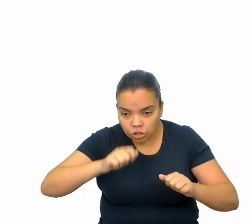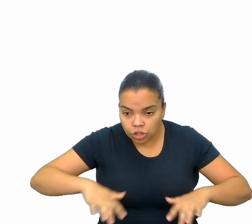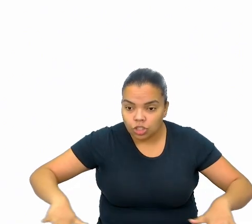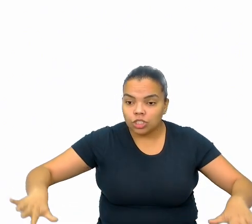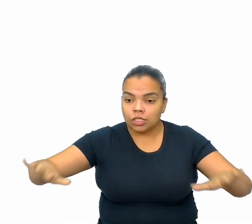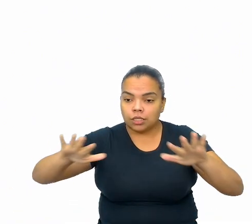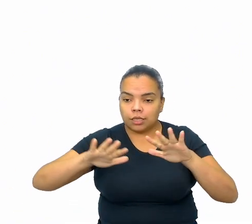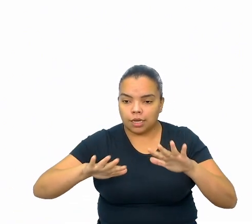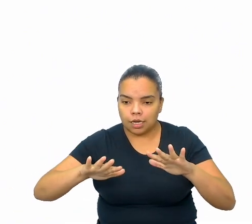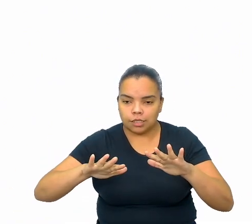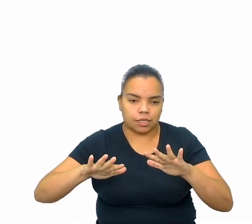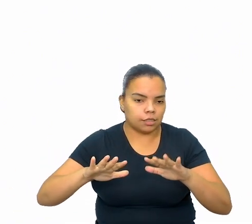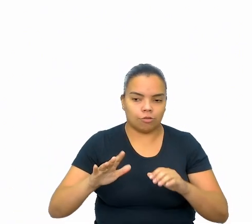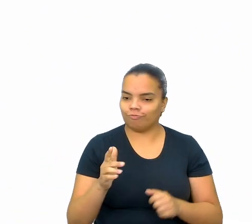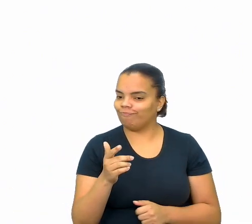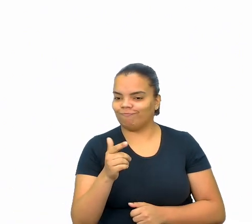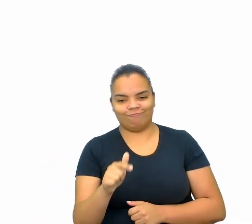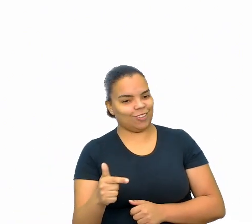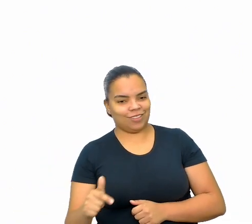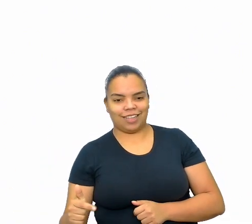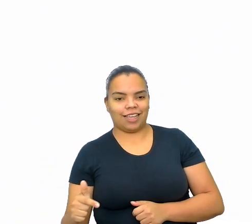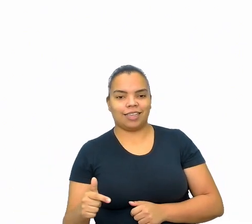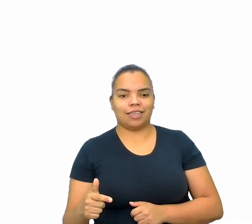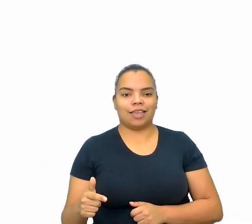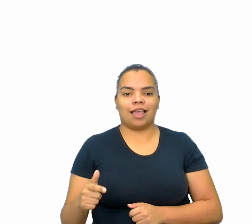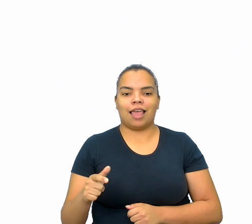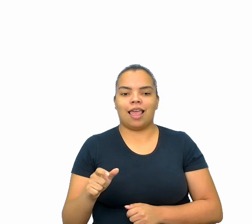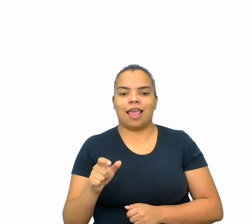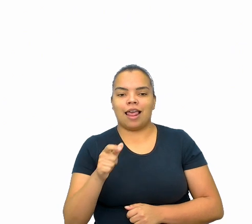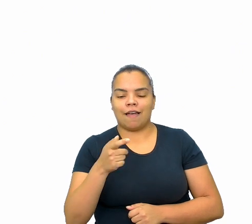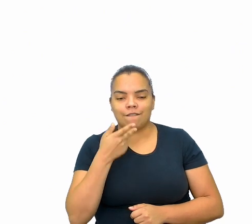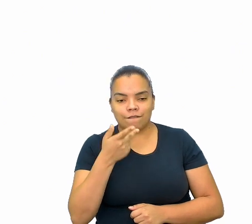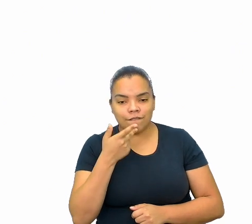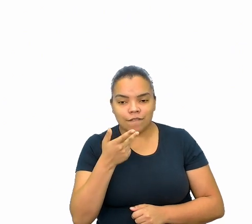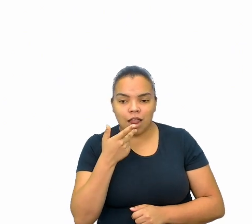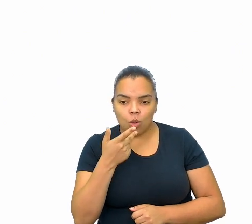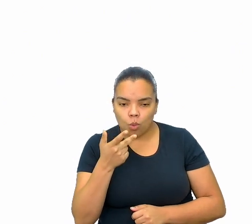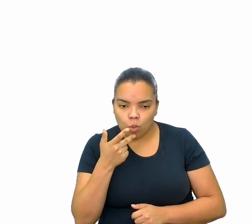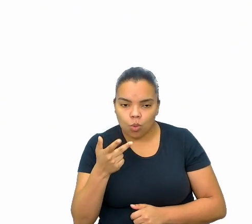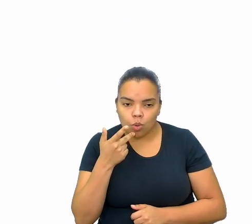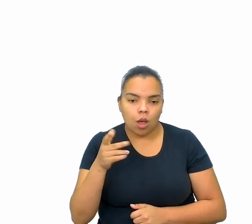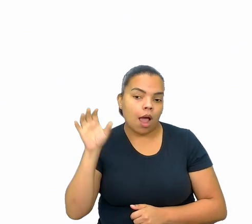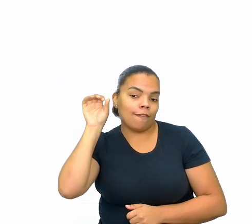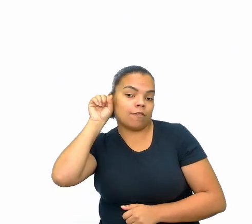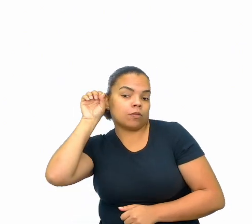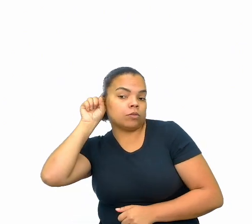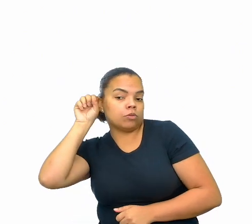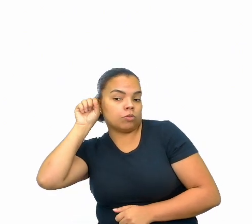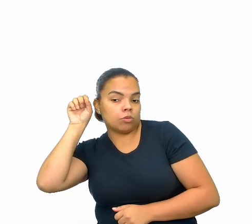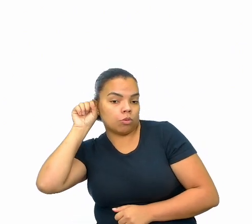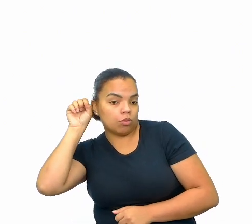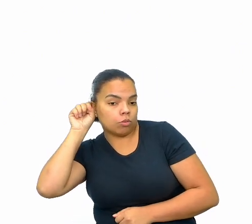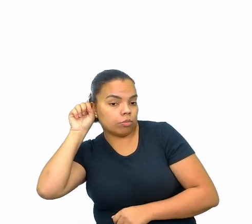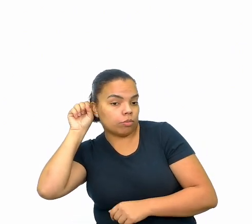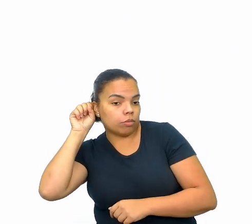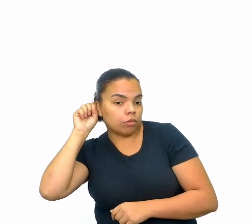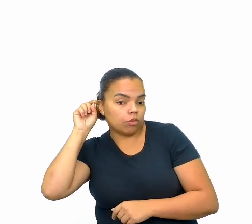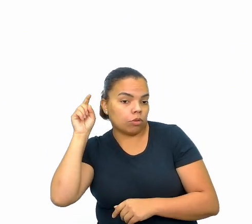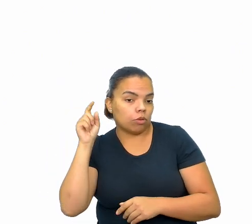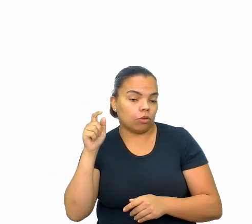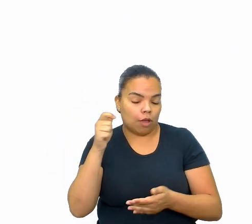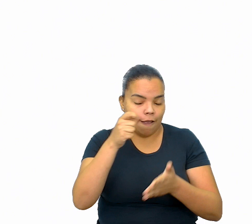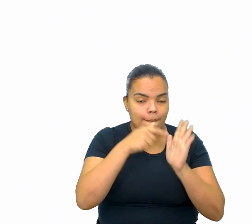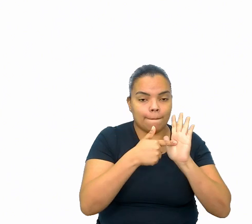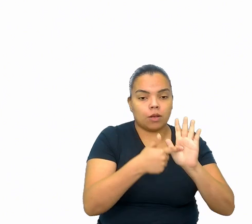generalização, isso não ocorreu. A Fernanda, ela representou o número 2000, apoiado na fala, e o 19